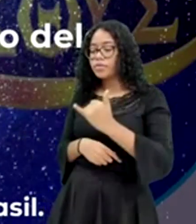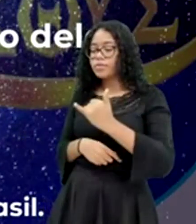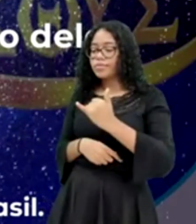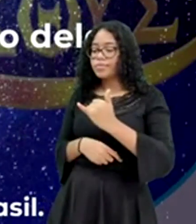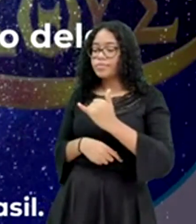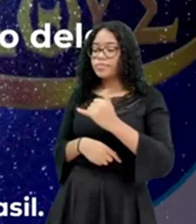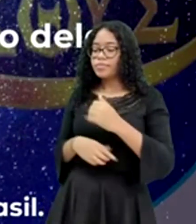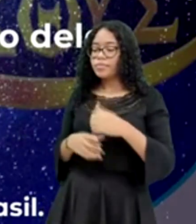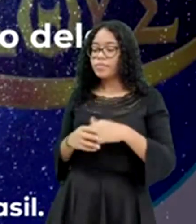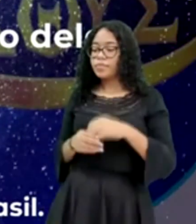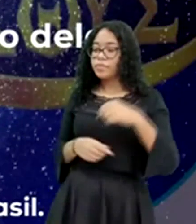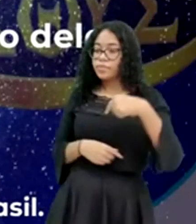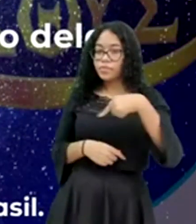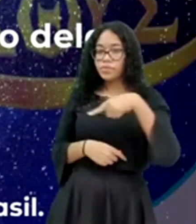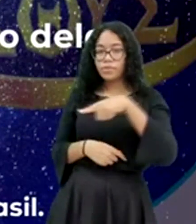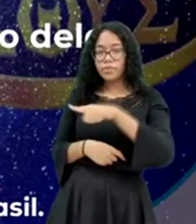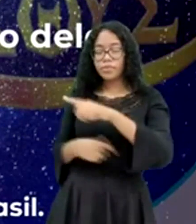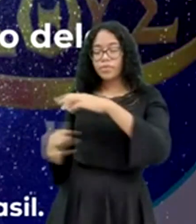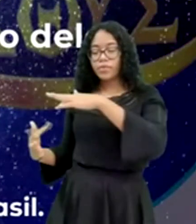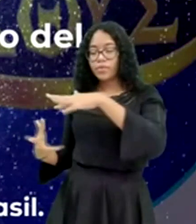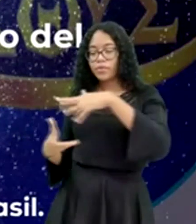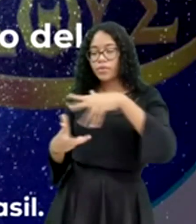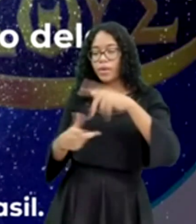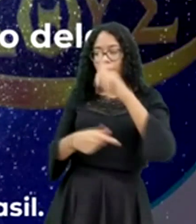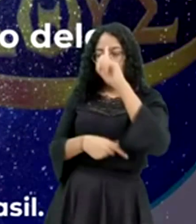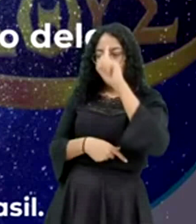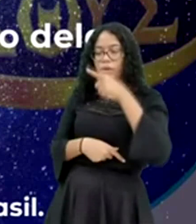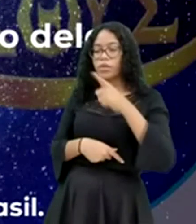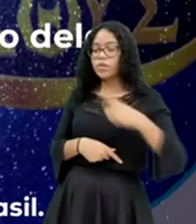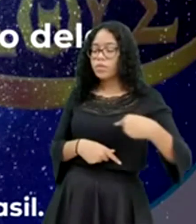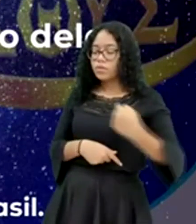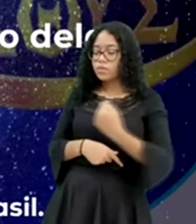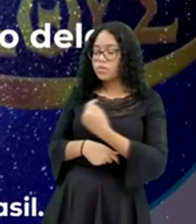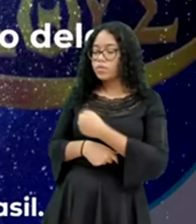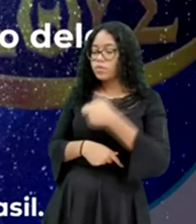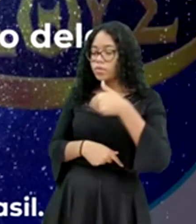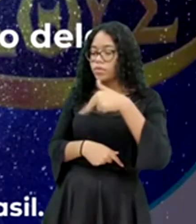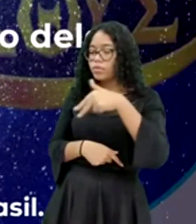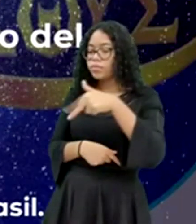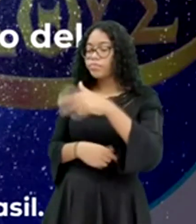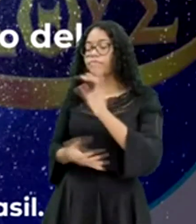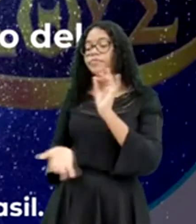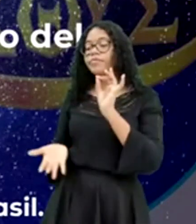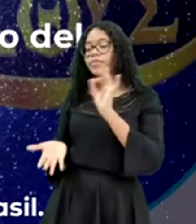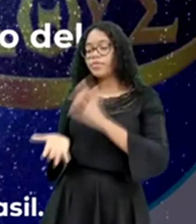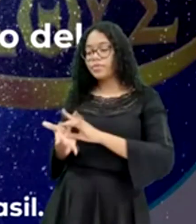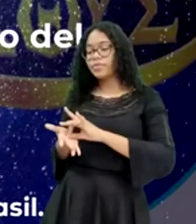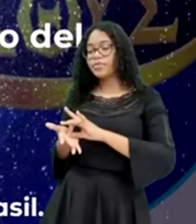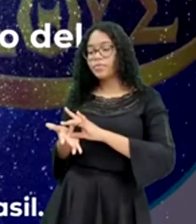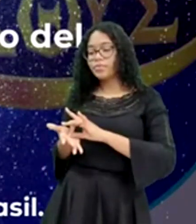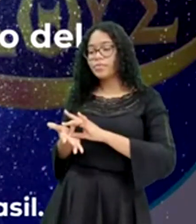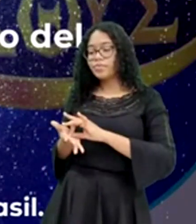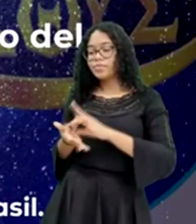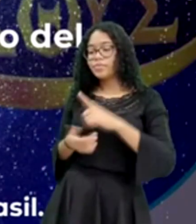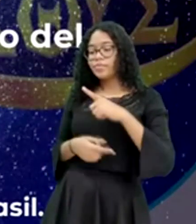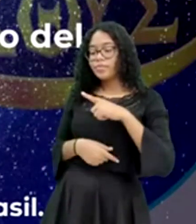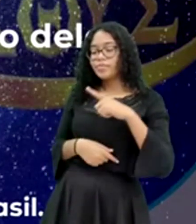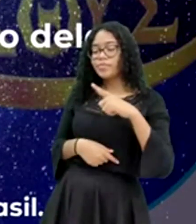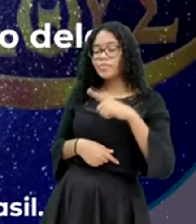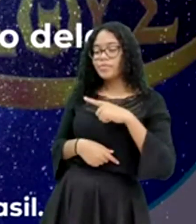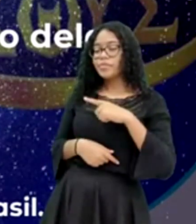Fomos à terra a que nos enviaste, e verdadeiramente mana leite e